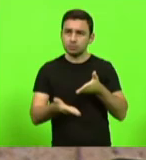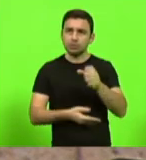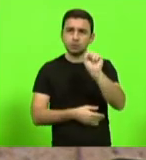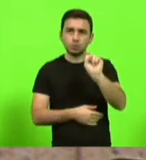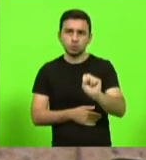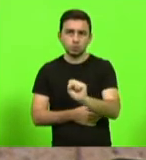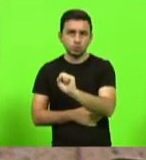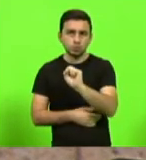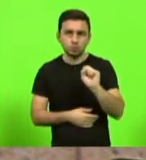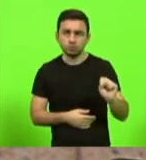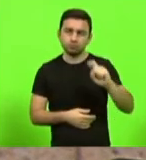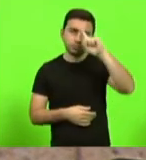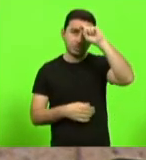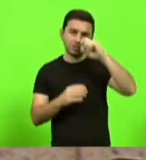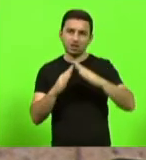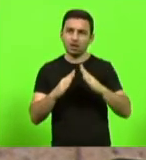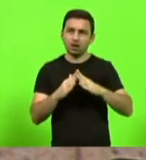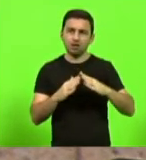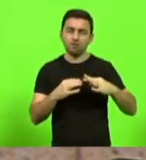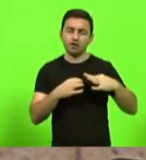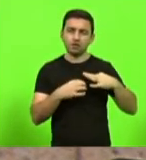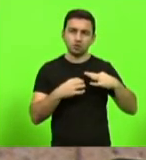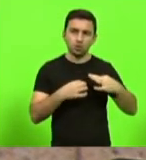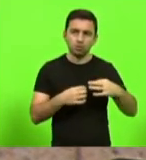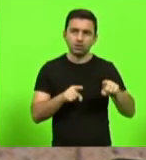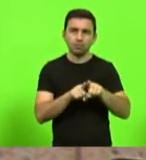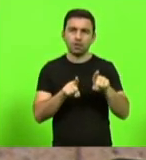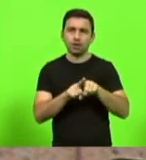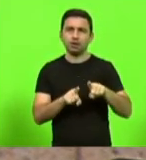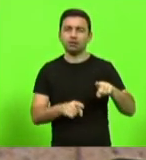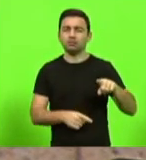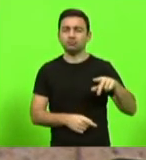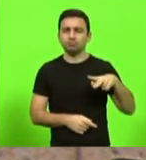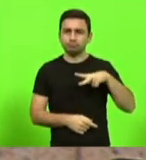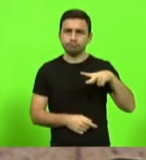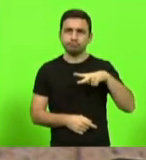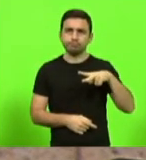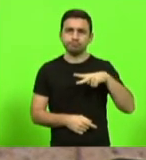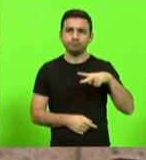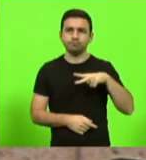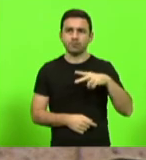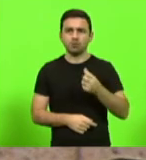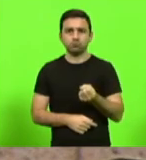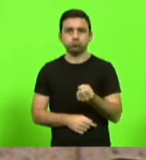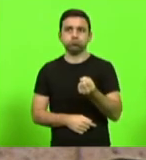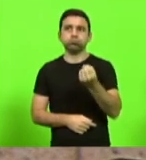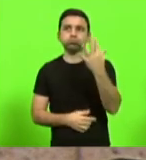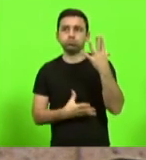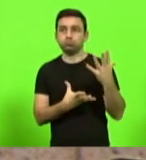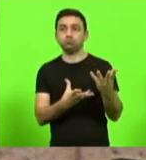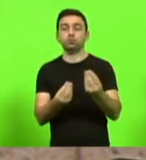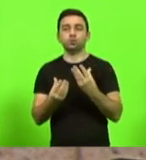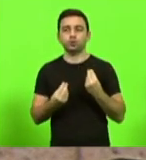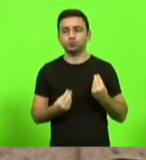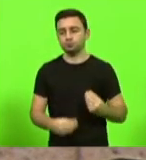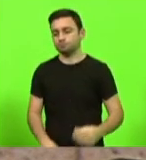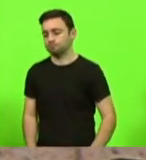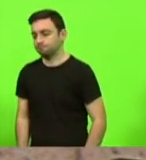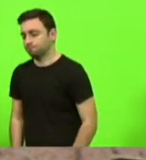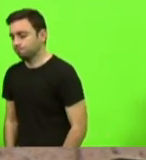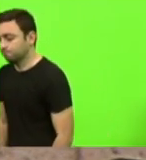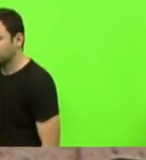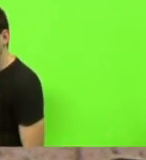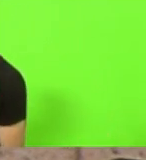hospitais filantrópicos e os hospitais privados. Então, é realmente um número muito grande, um número considerável, e, sem dúvida